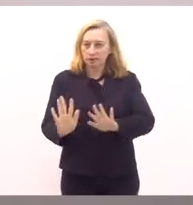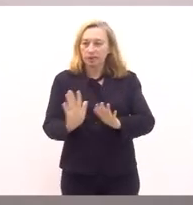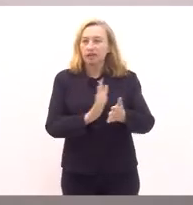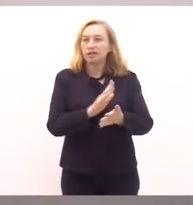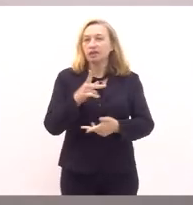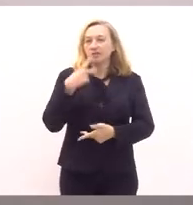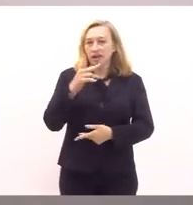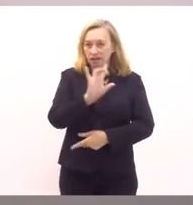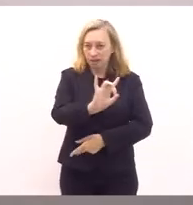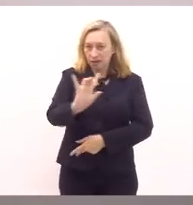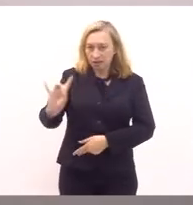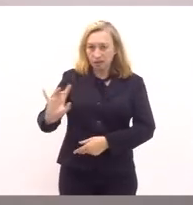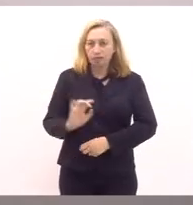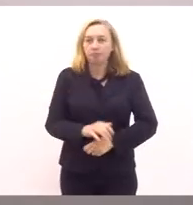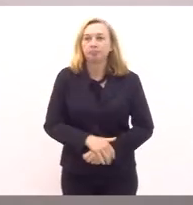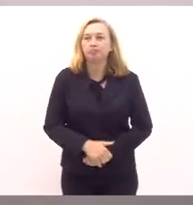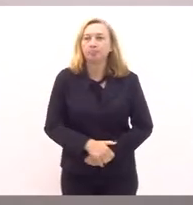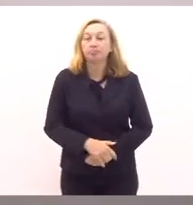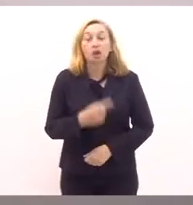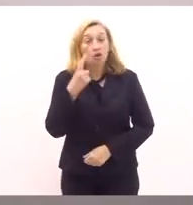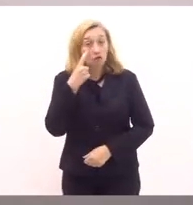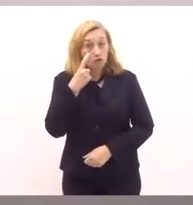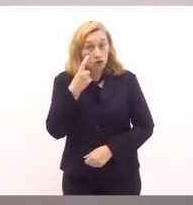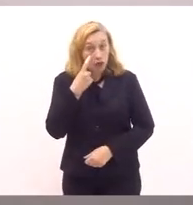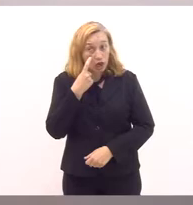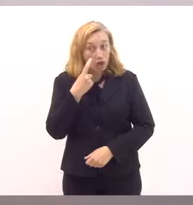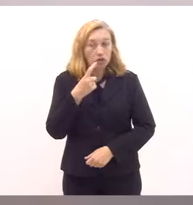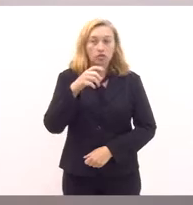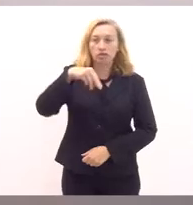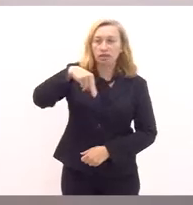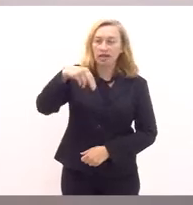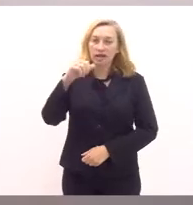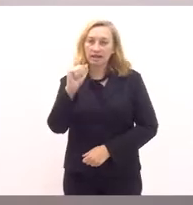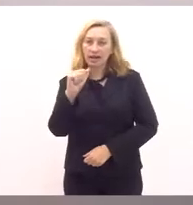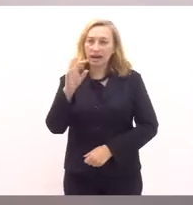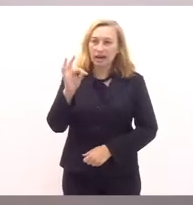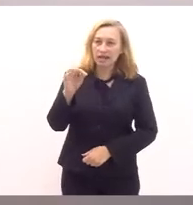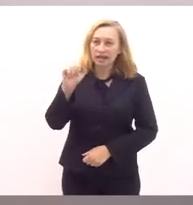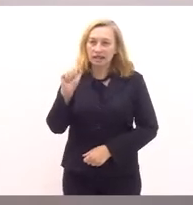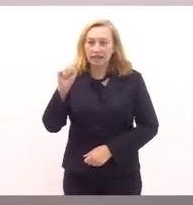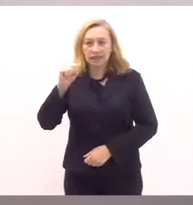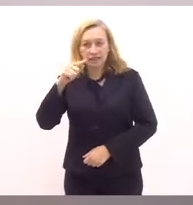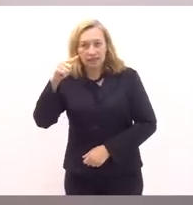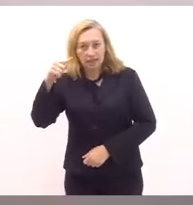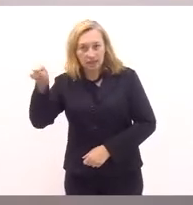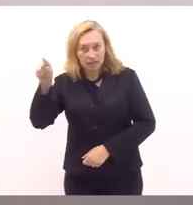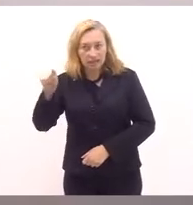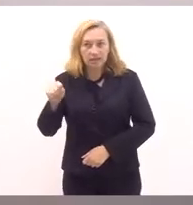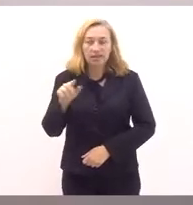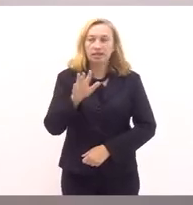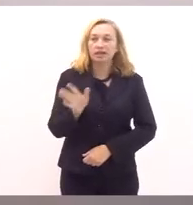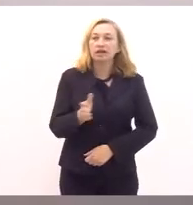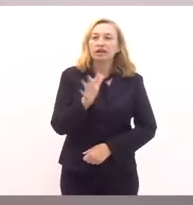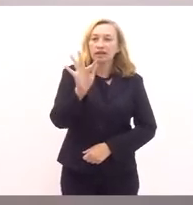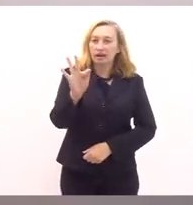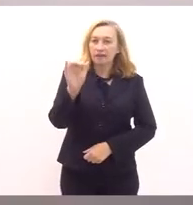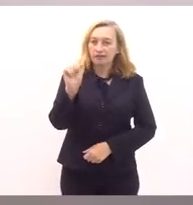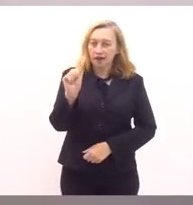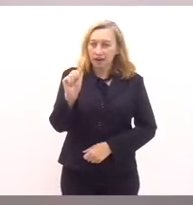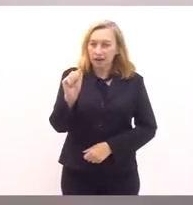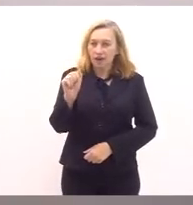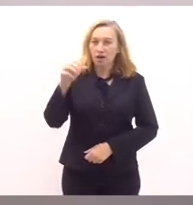nas falas. Vejo que o senhor Natan Schipper, da Fecomércio, também já